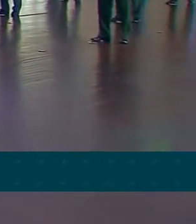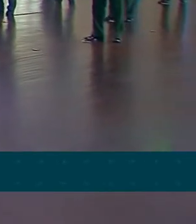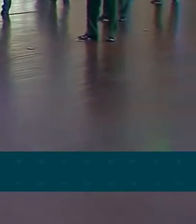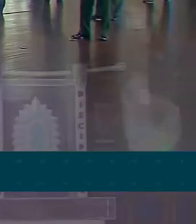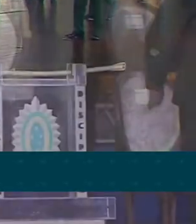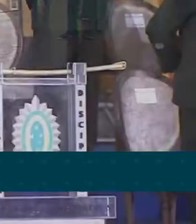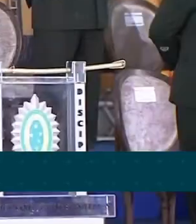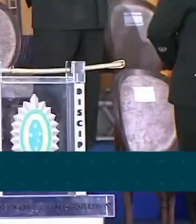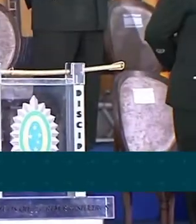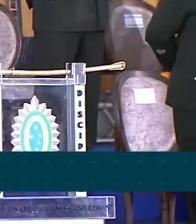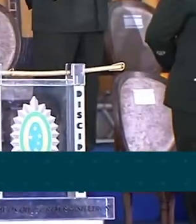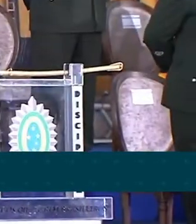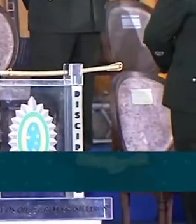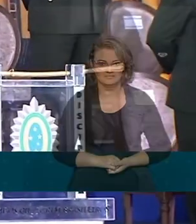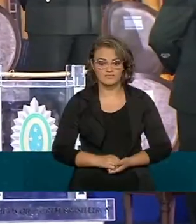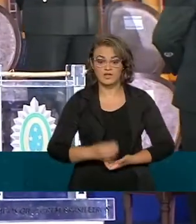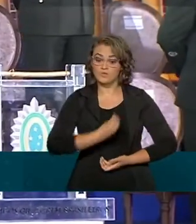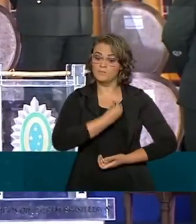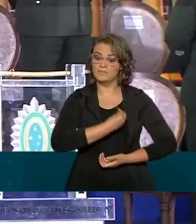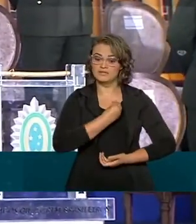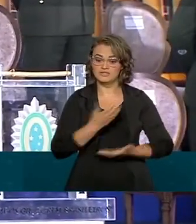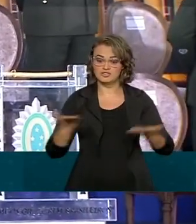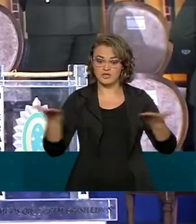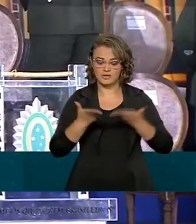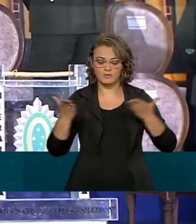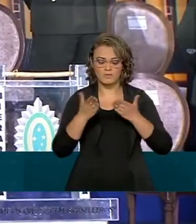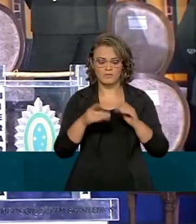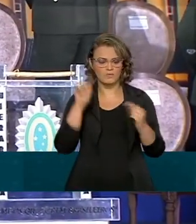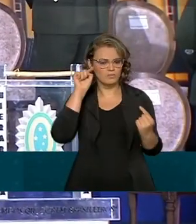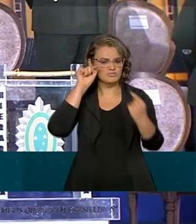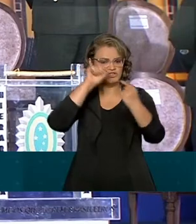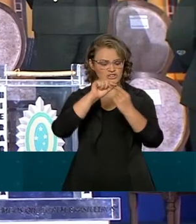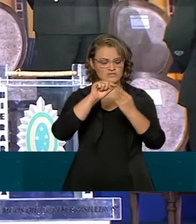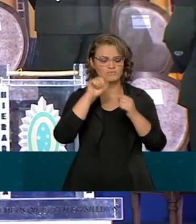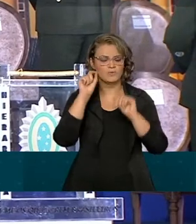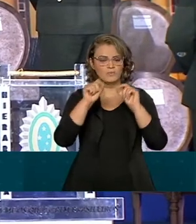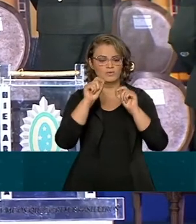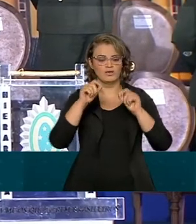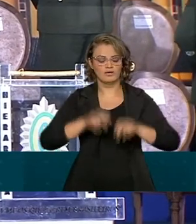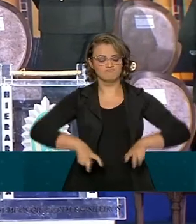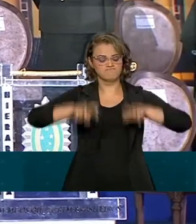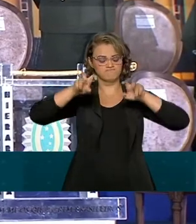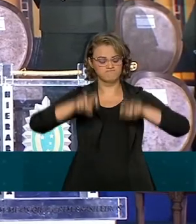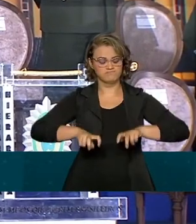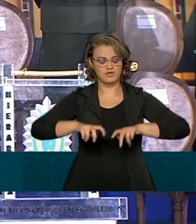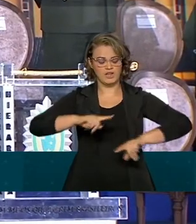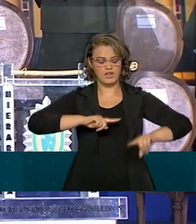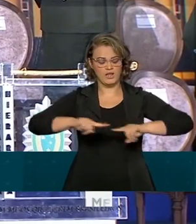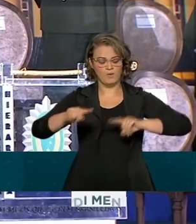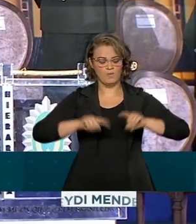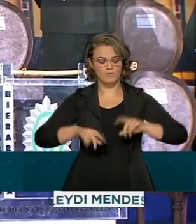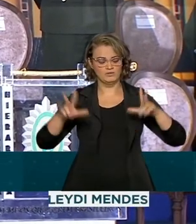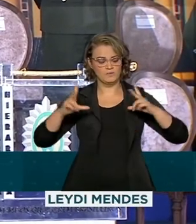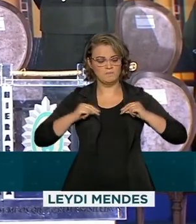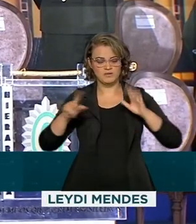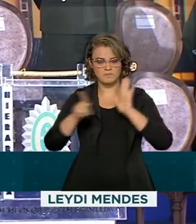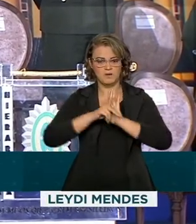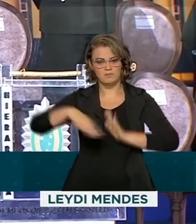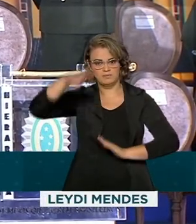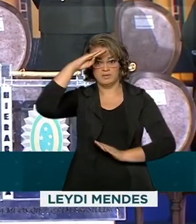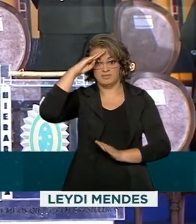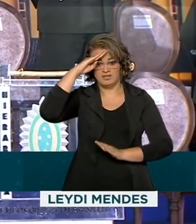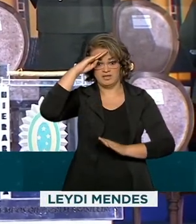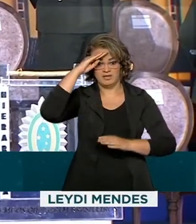Se apresente solenidade destina-se a realizar a imposição da Ordem do mérito militar